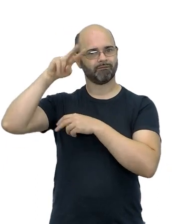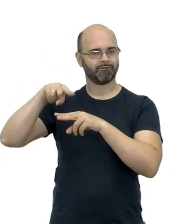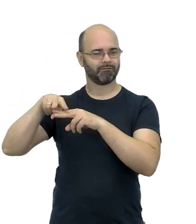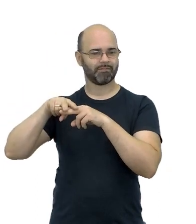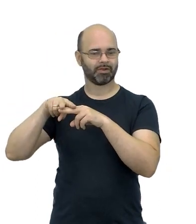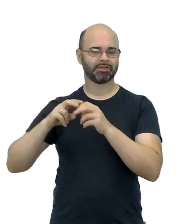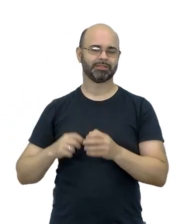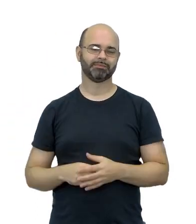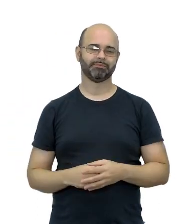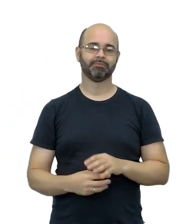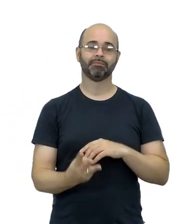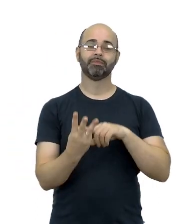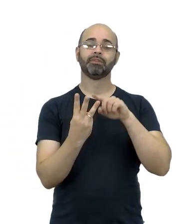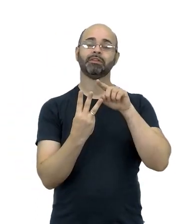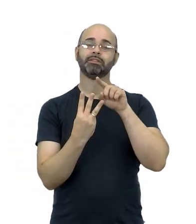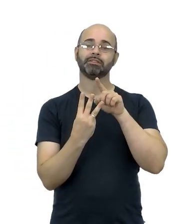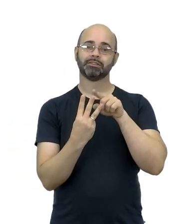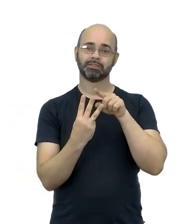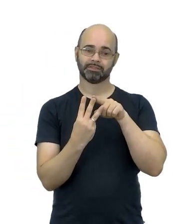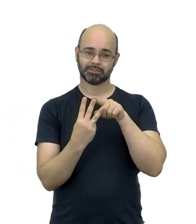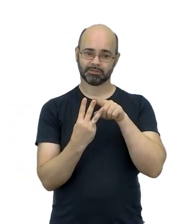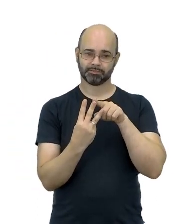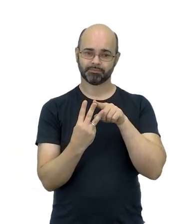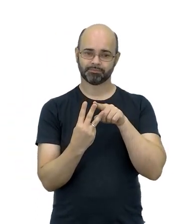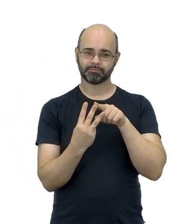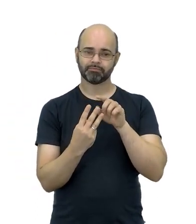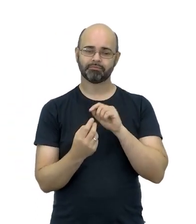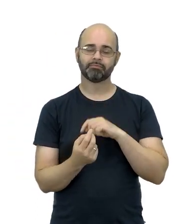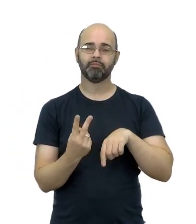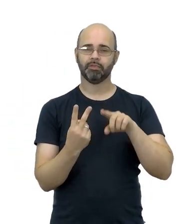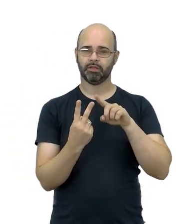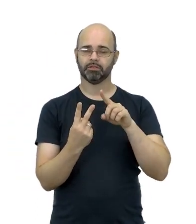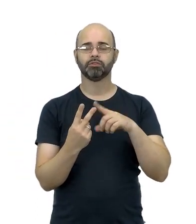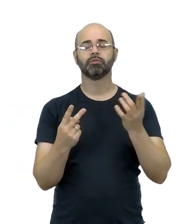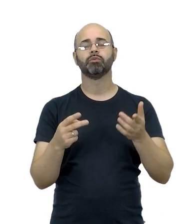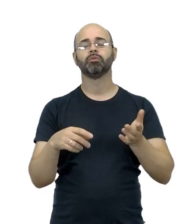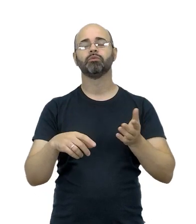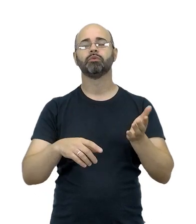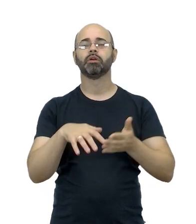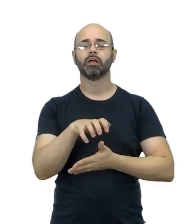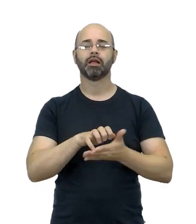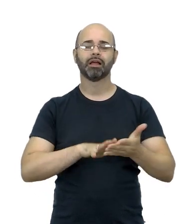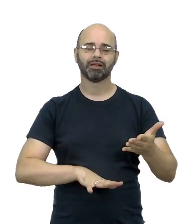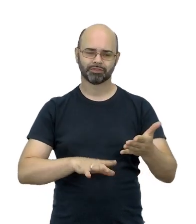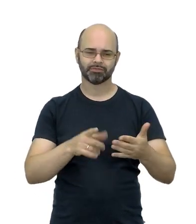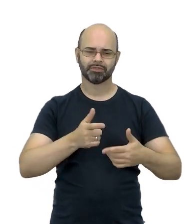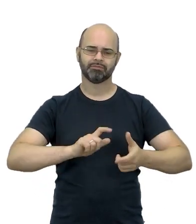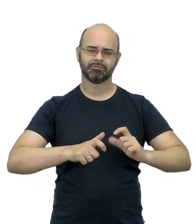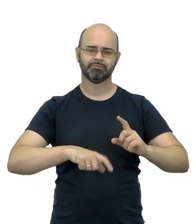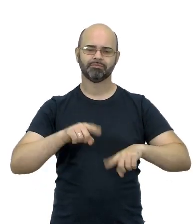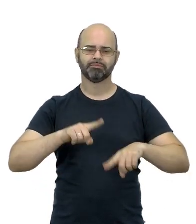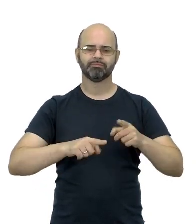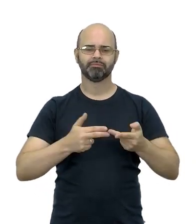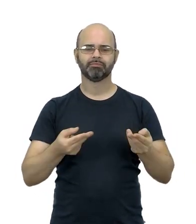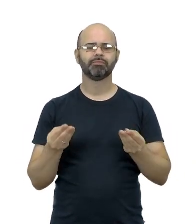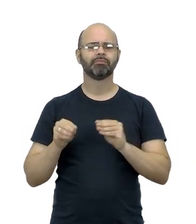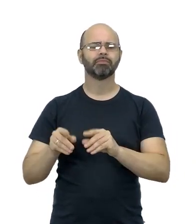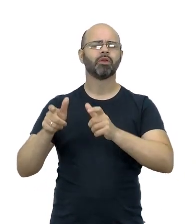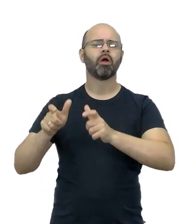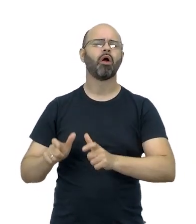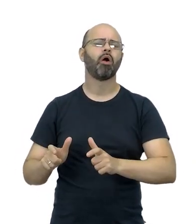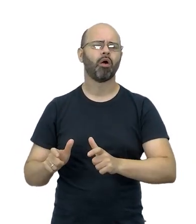aí dessas atividades que vão nos permitir observar onde está esse pensamento geométrico no nosso material. E no